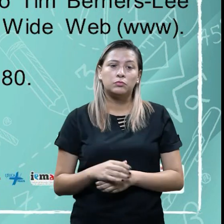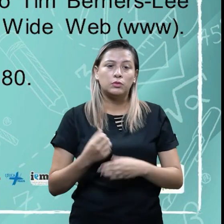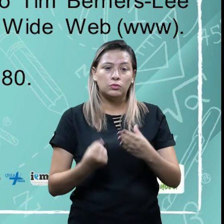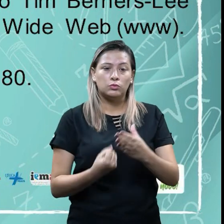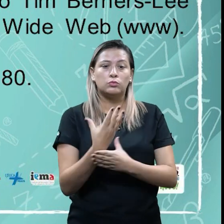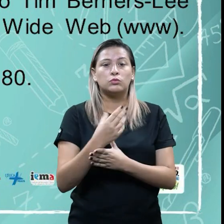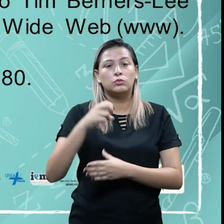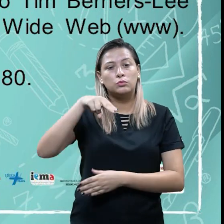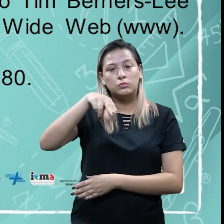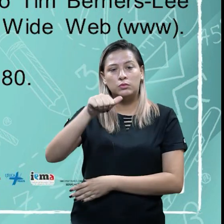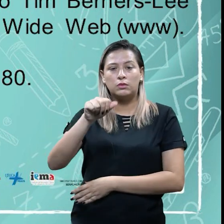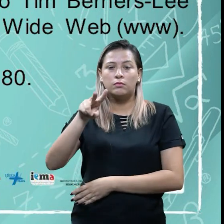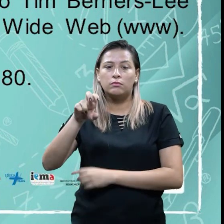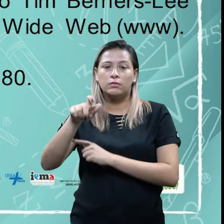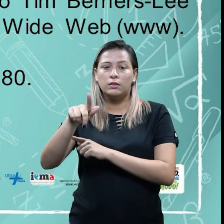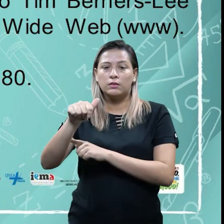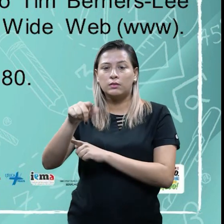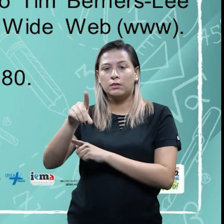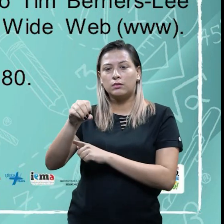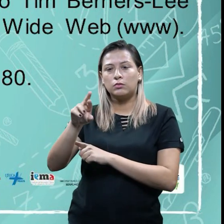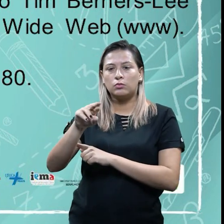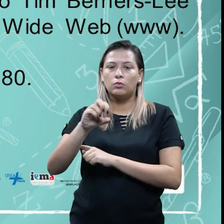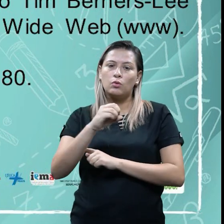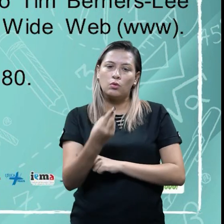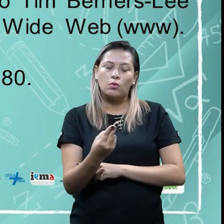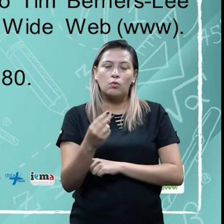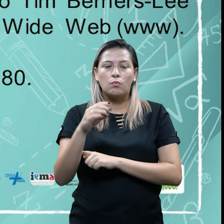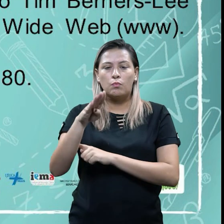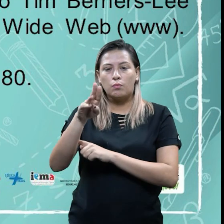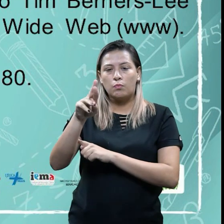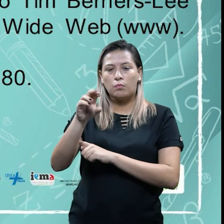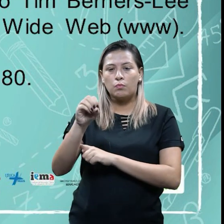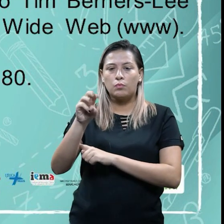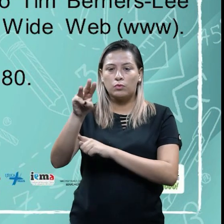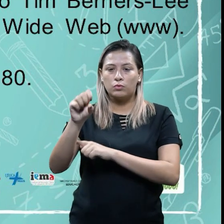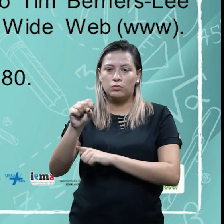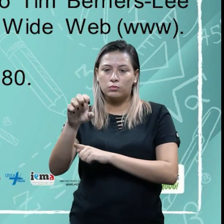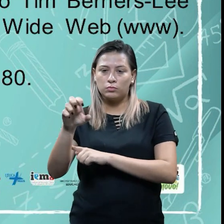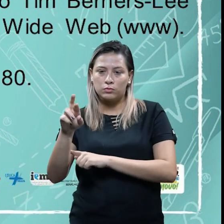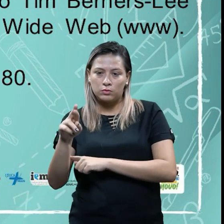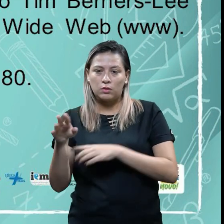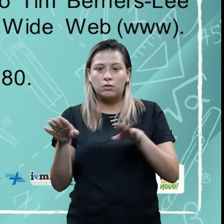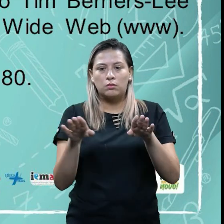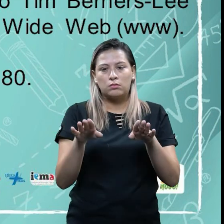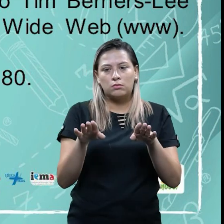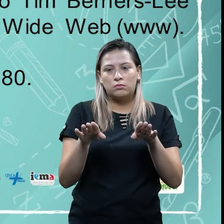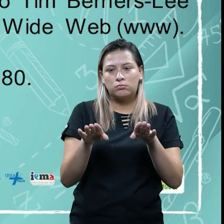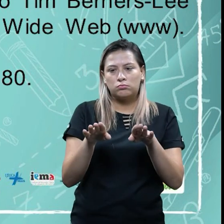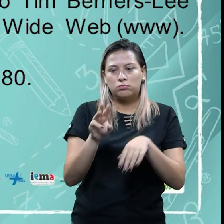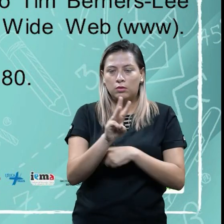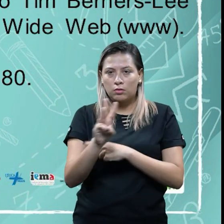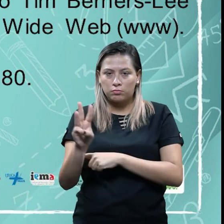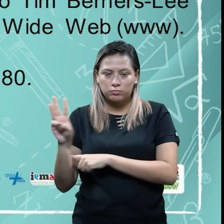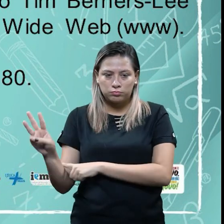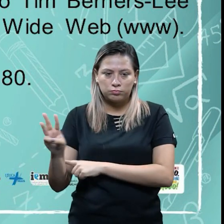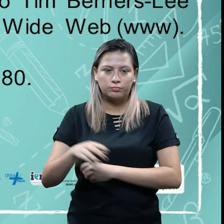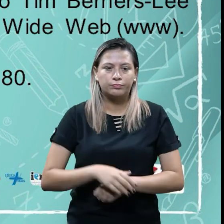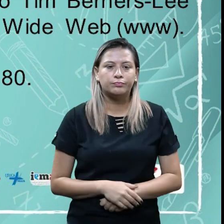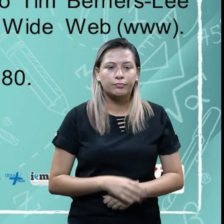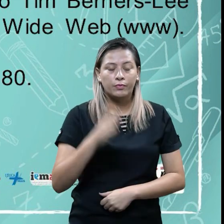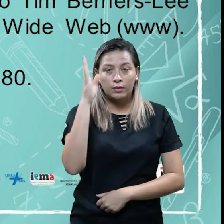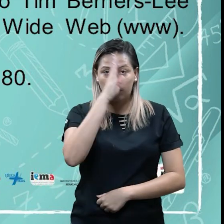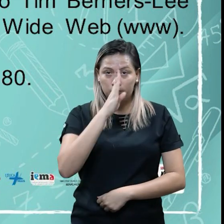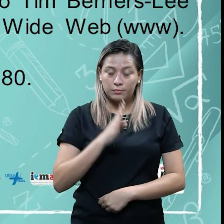Web, tá? Que a gente conhece como www, e no Brasil a internet surgiu no final da década